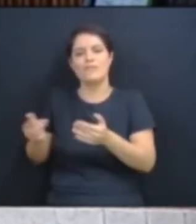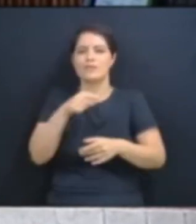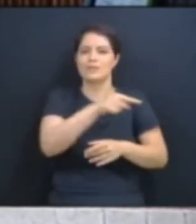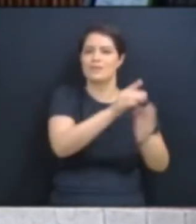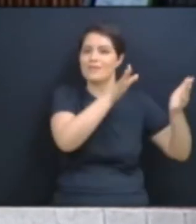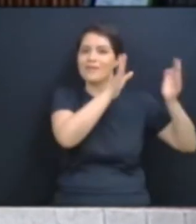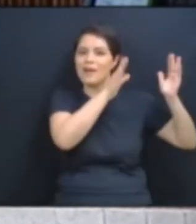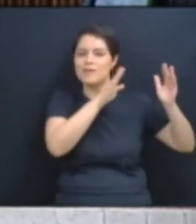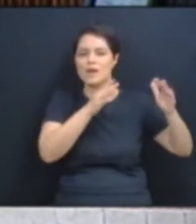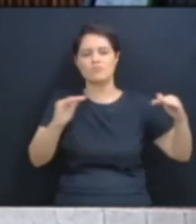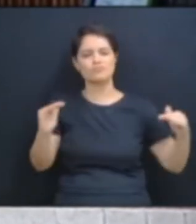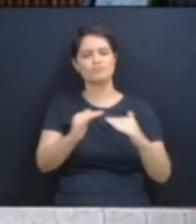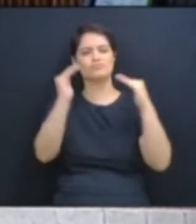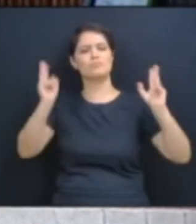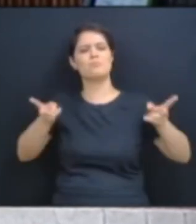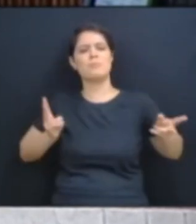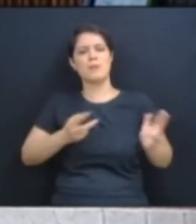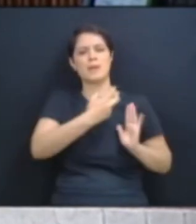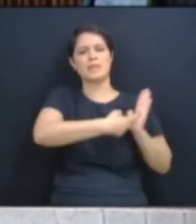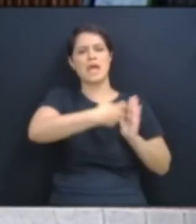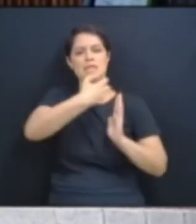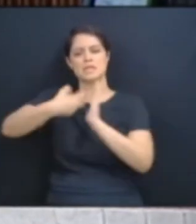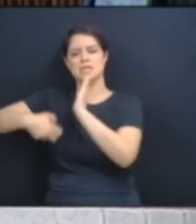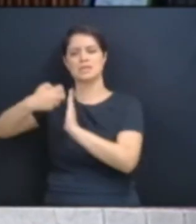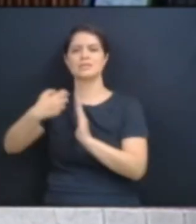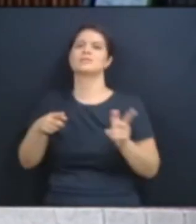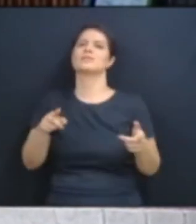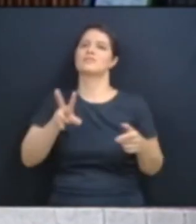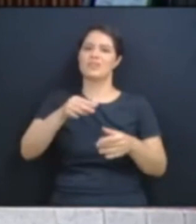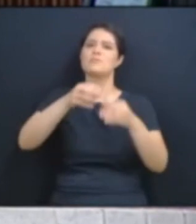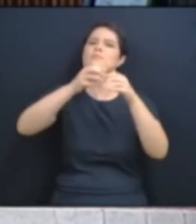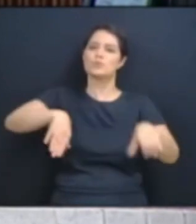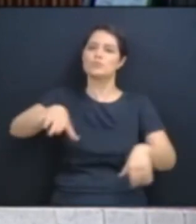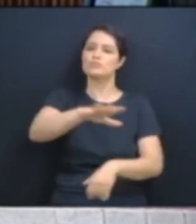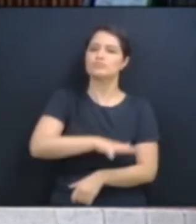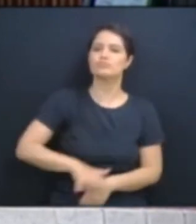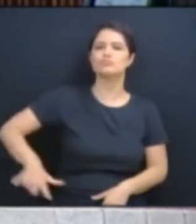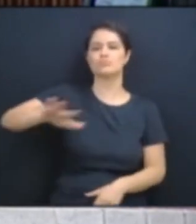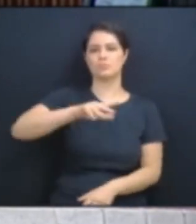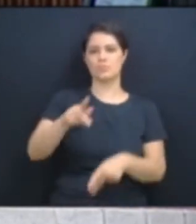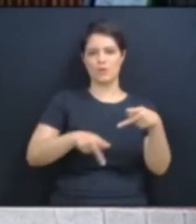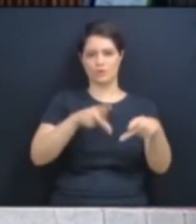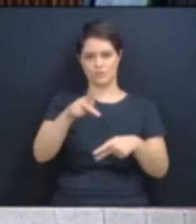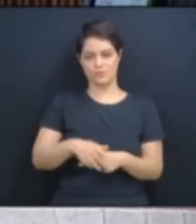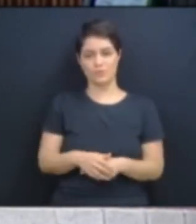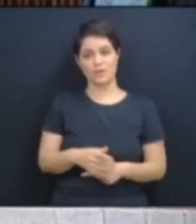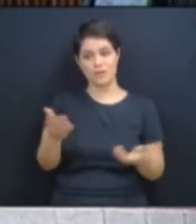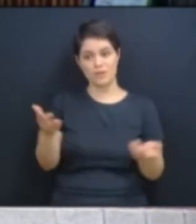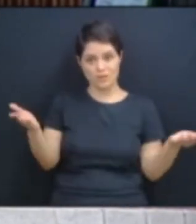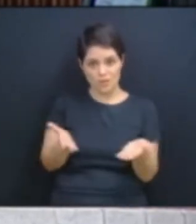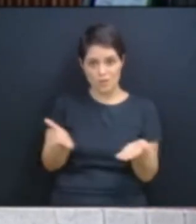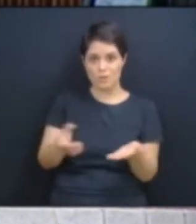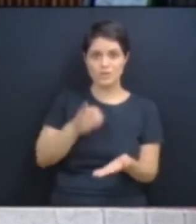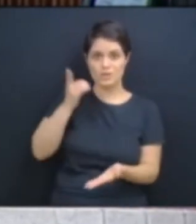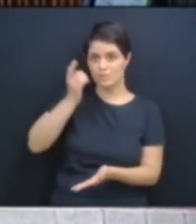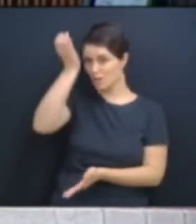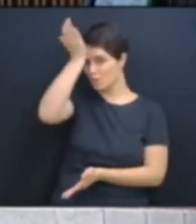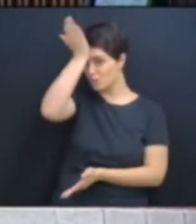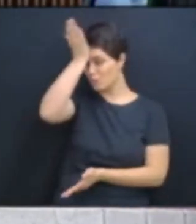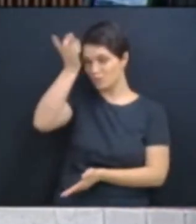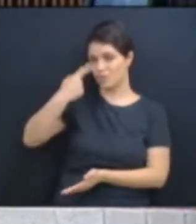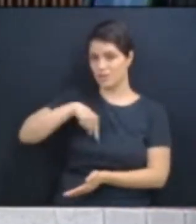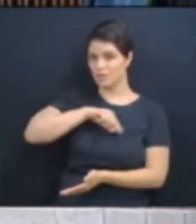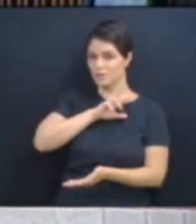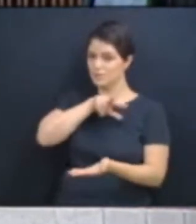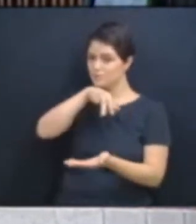importância de nós estarmos falando aqui hoje, deputado Uzzi, é que a gente ainda tem tempo para fazer alguns ajustes.